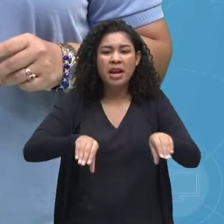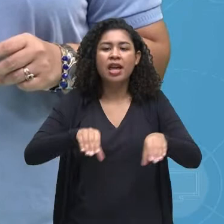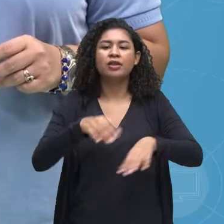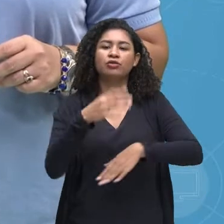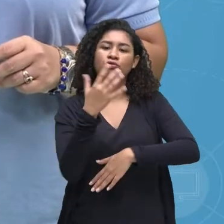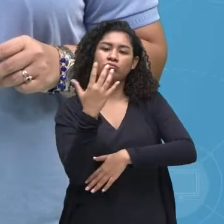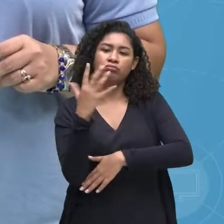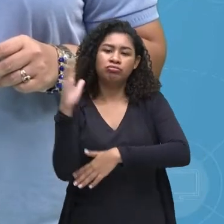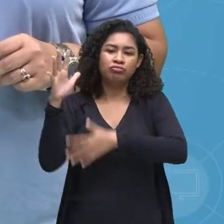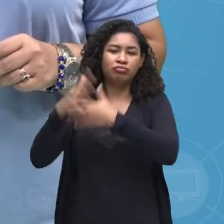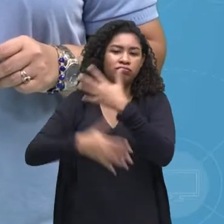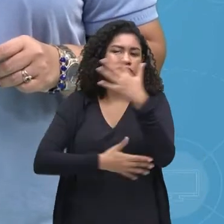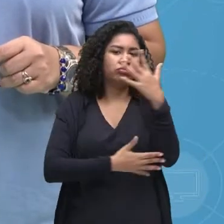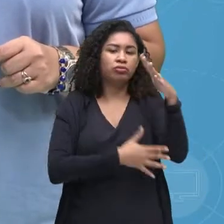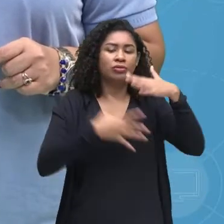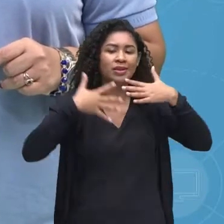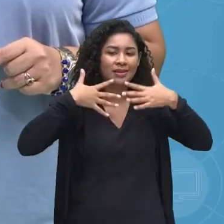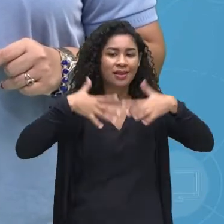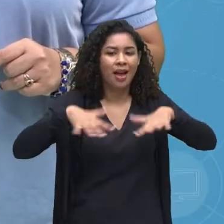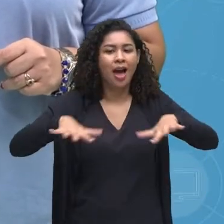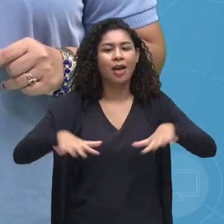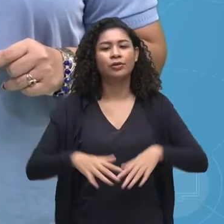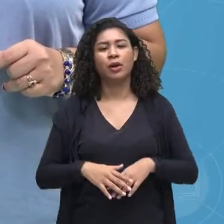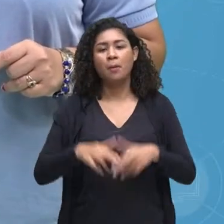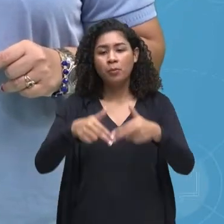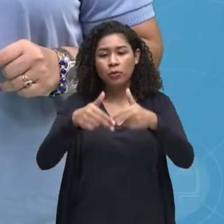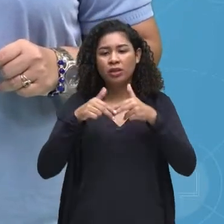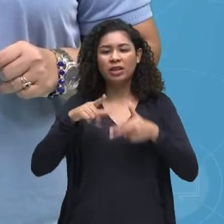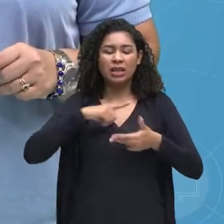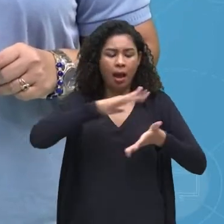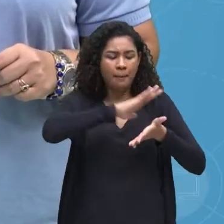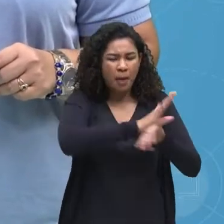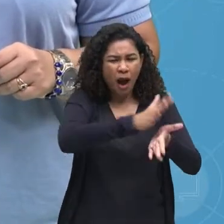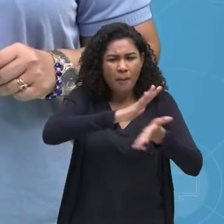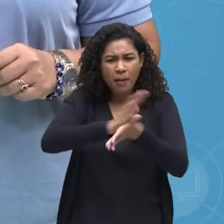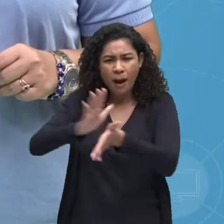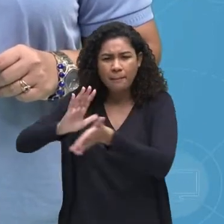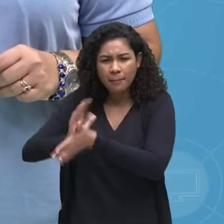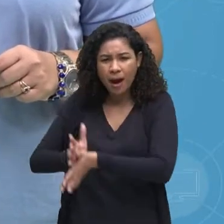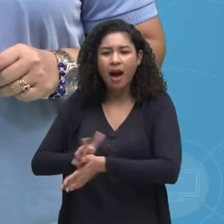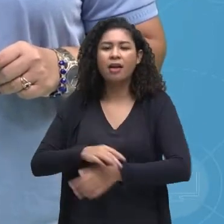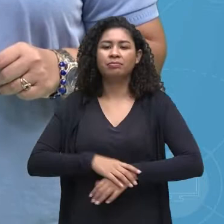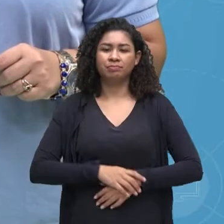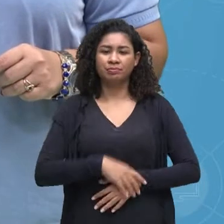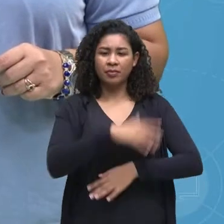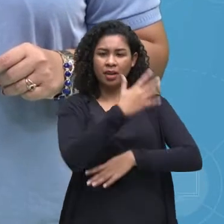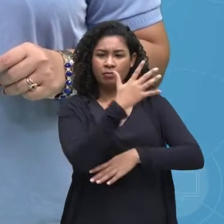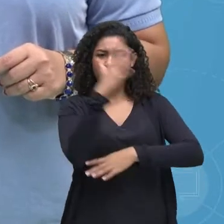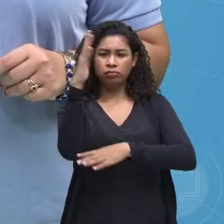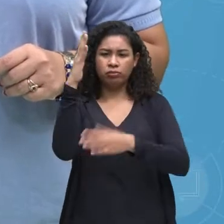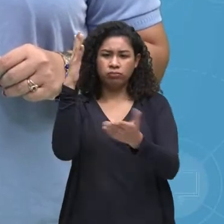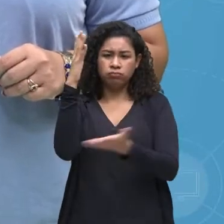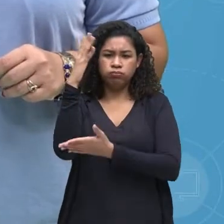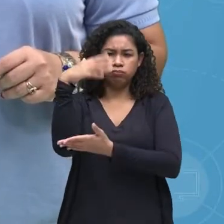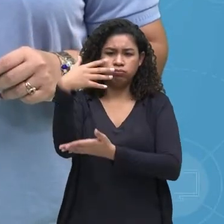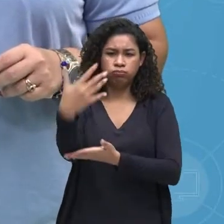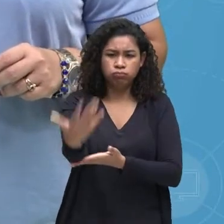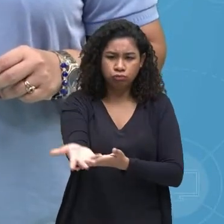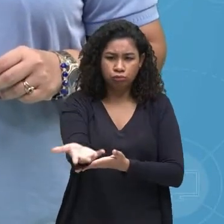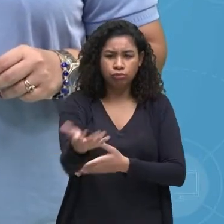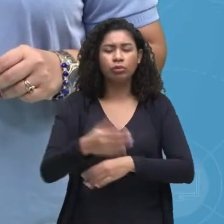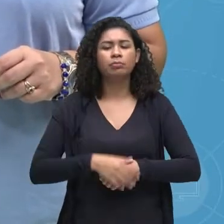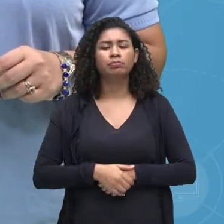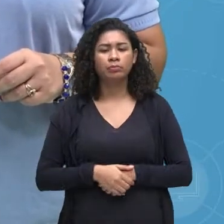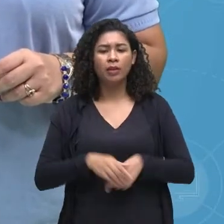De devastação, desmatamento, poluição principalmente, As empresas precisam funcionar